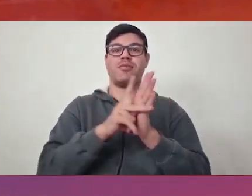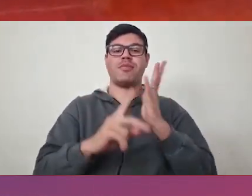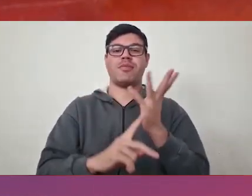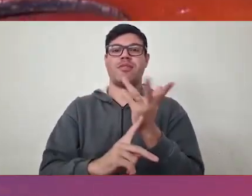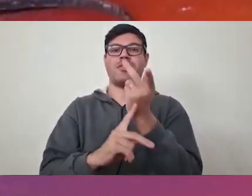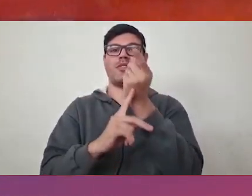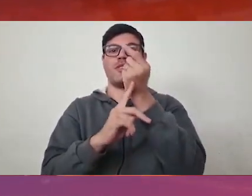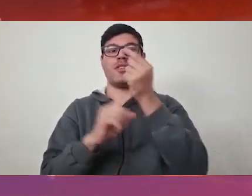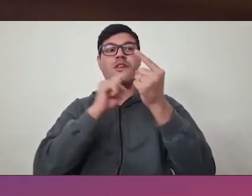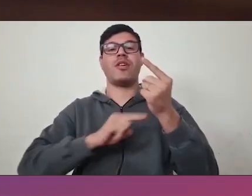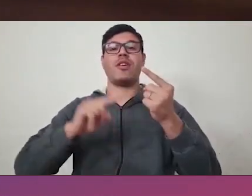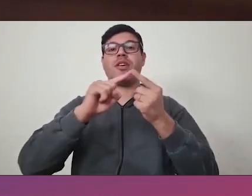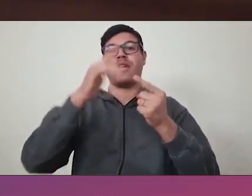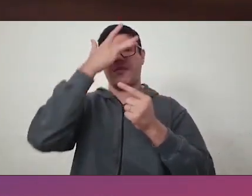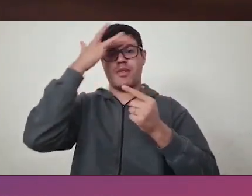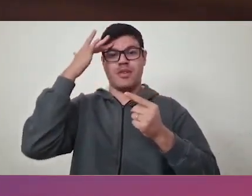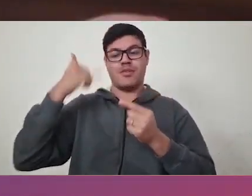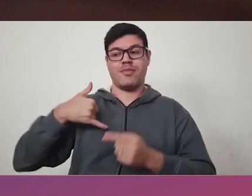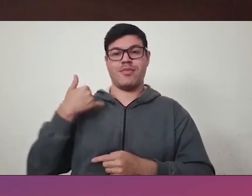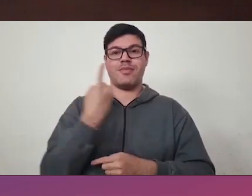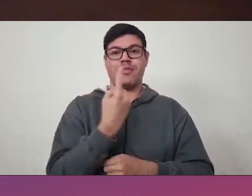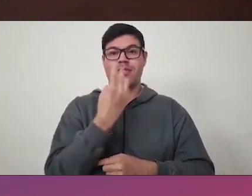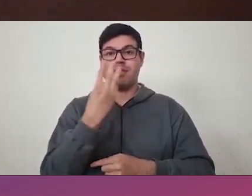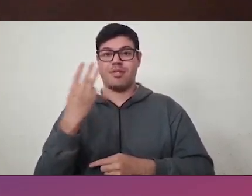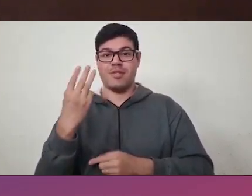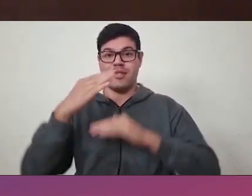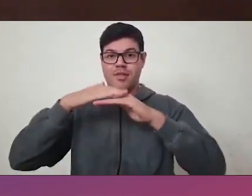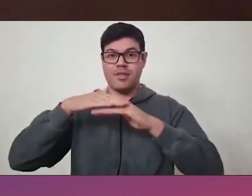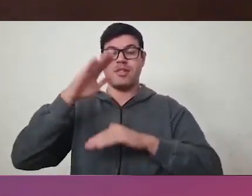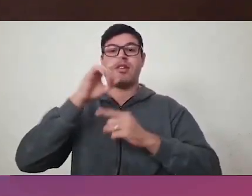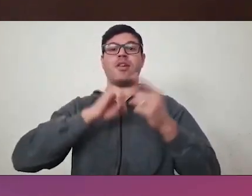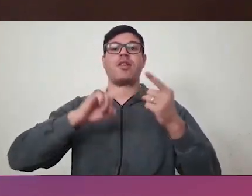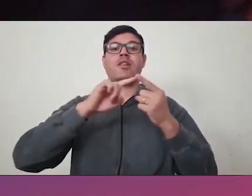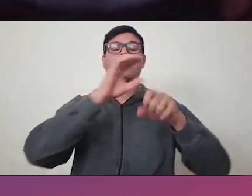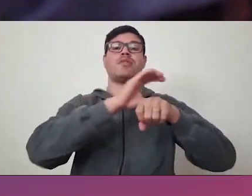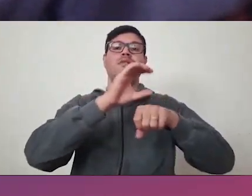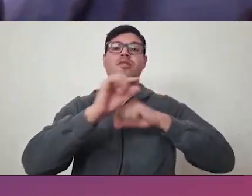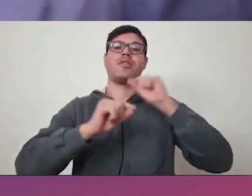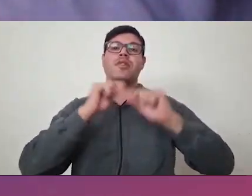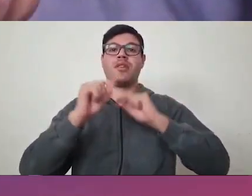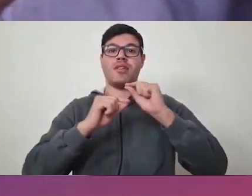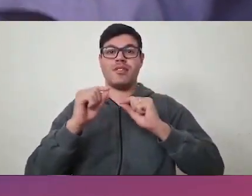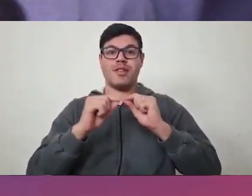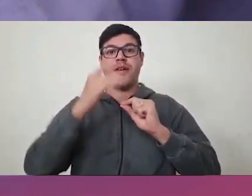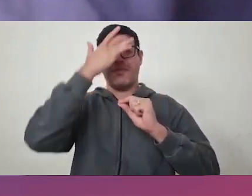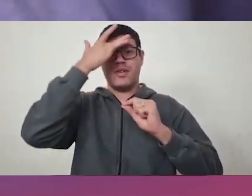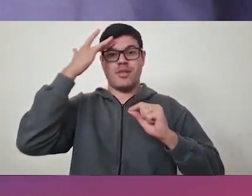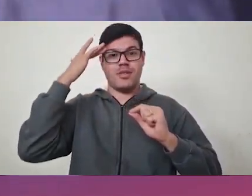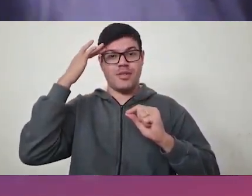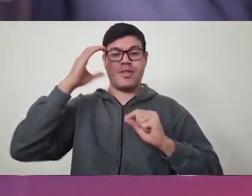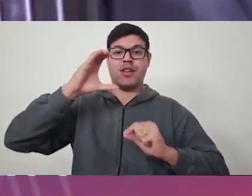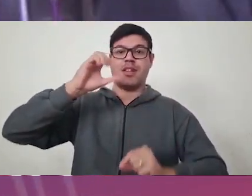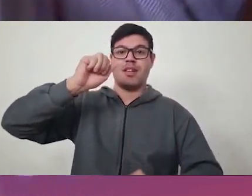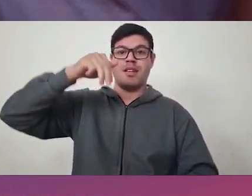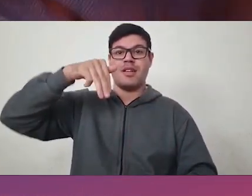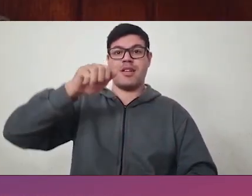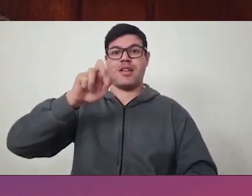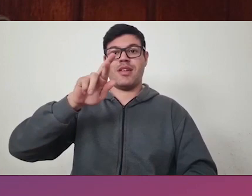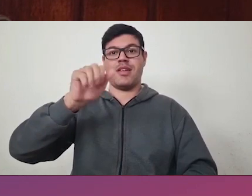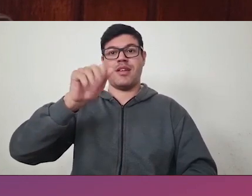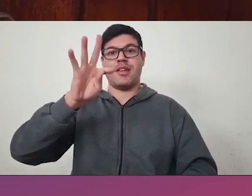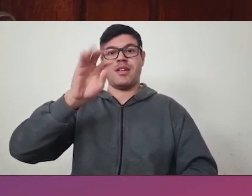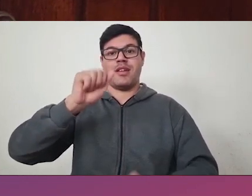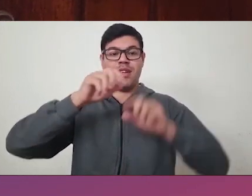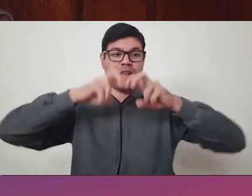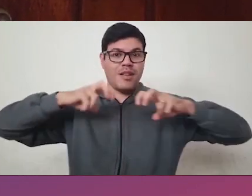Artes e Ofícios. Destinado a pessoas a partir dos 13 anos, o objetivo do curso é formar uma camerata. Uma